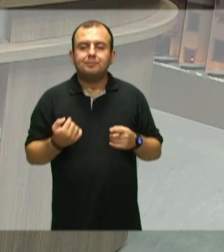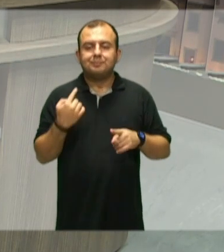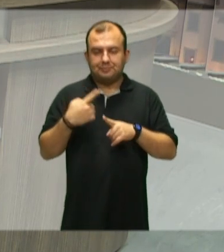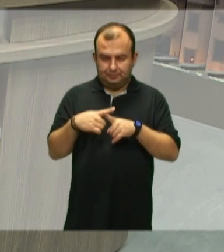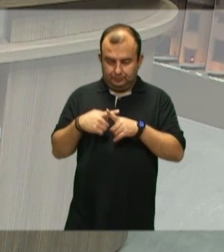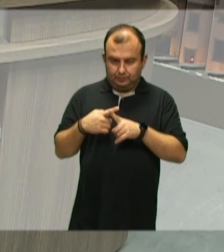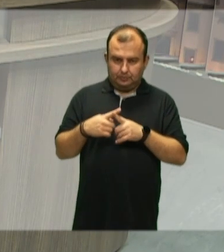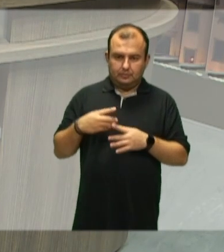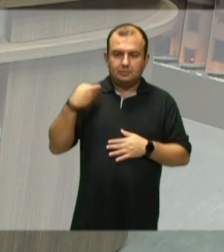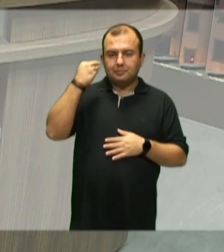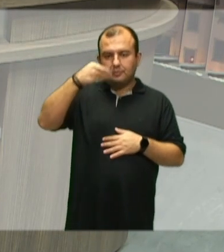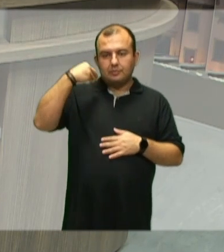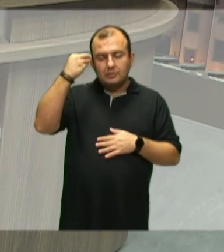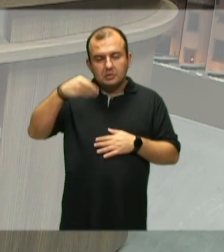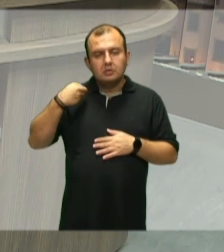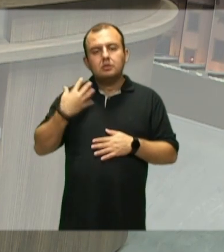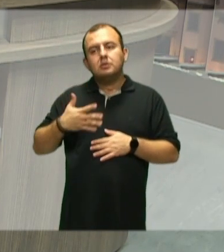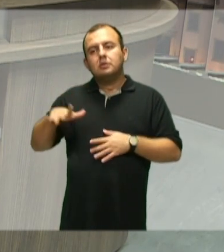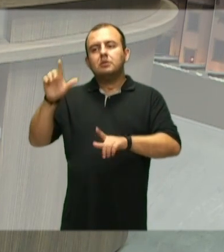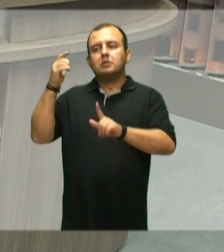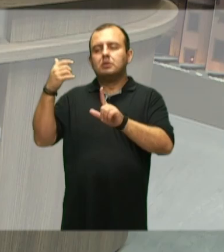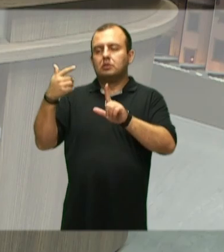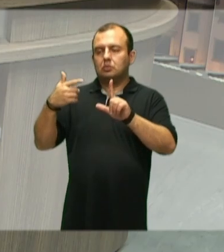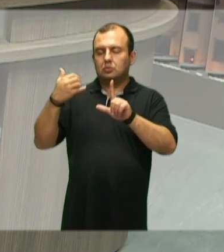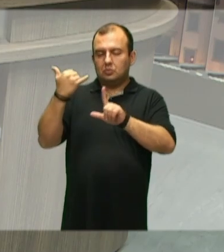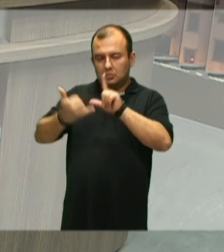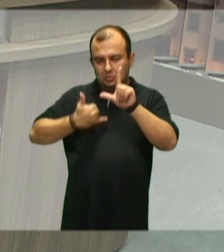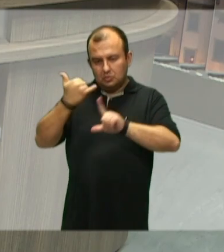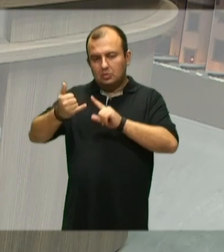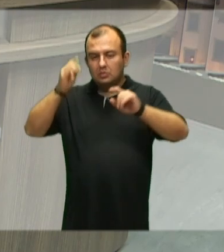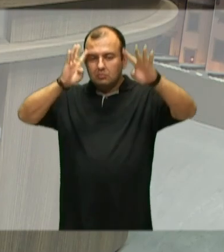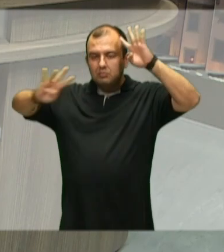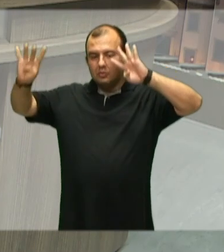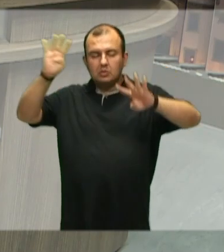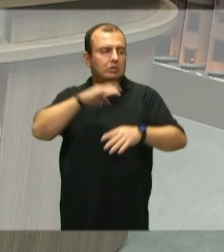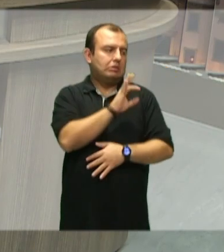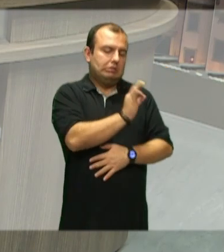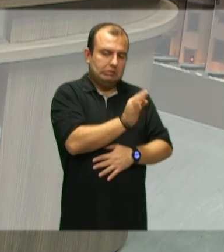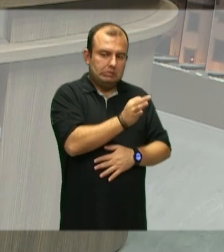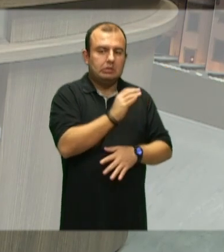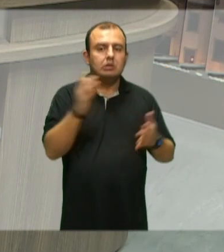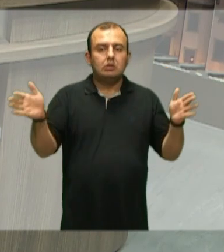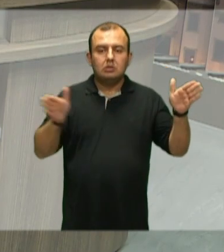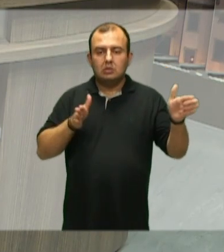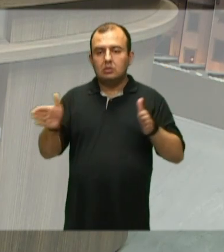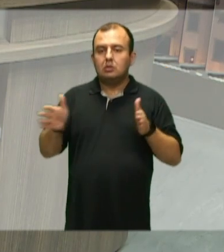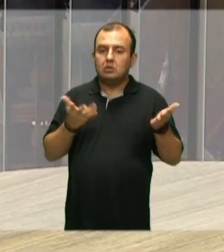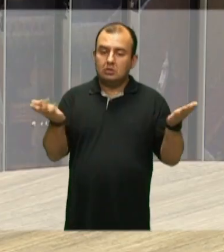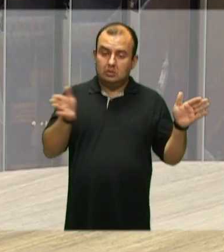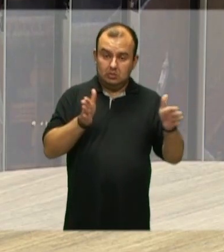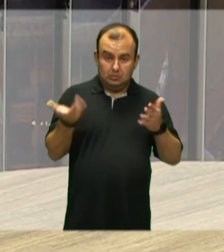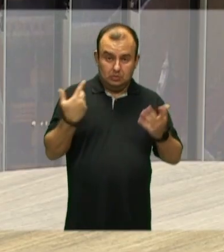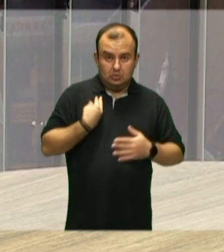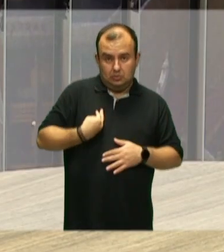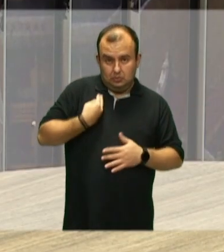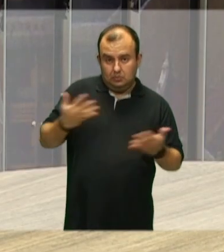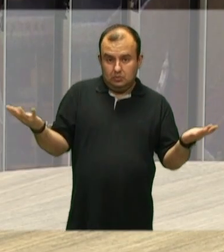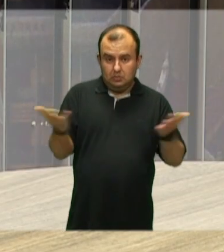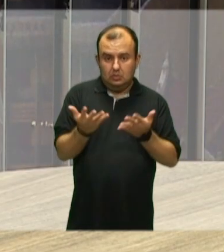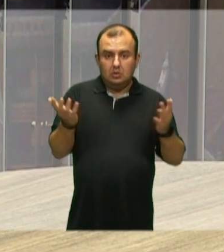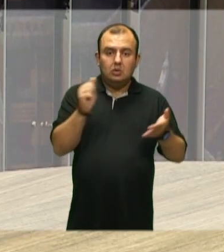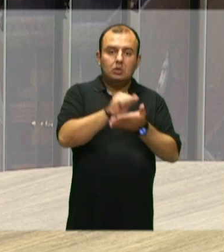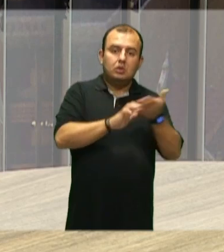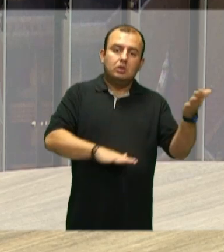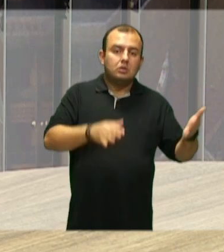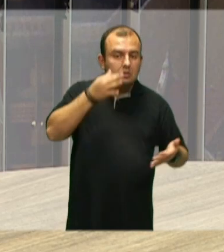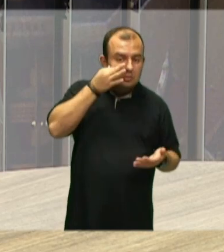daquela vivência mais lúdica e imaginativa, né? Exatamente, como você mesmo mencionou, essa época que nós estamos vivendo, né? As